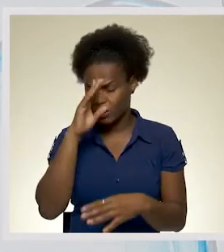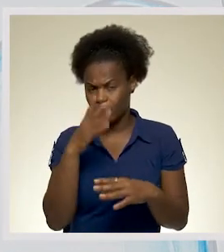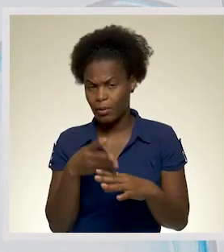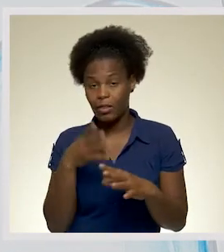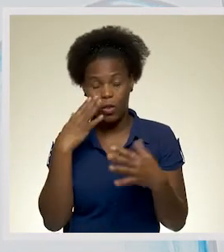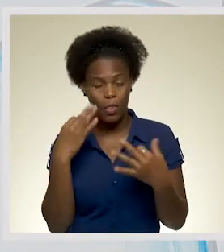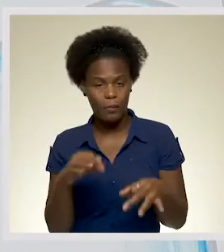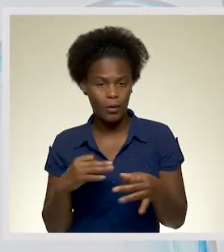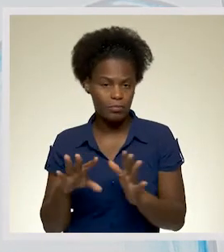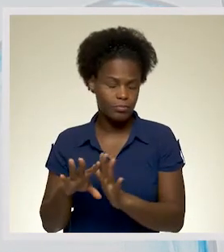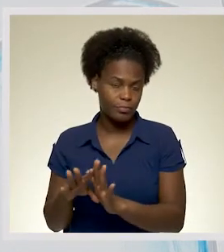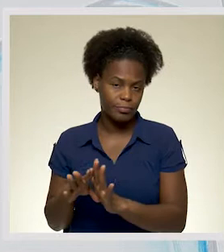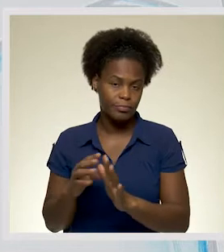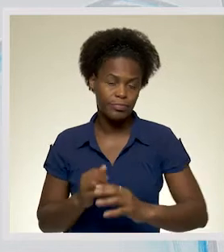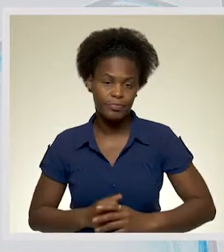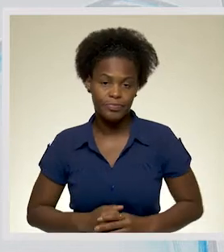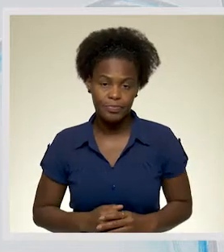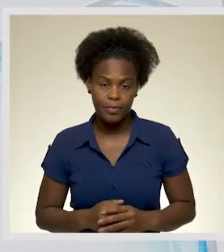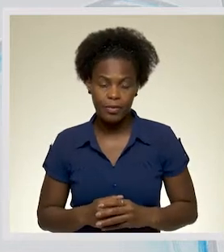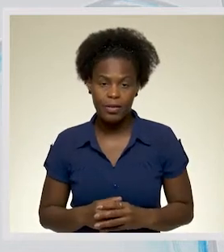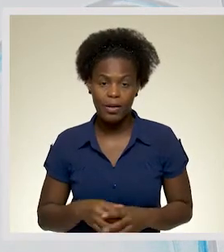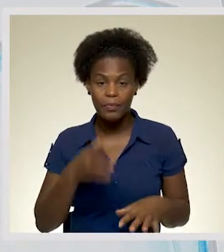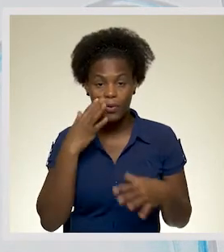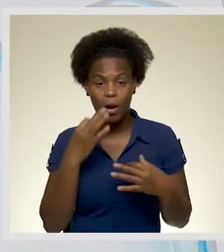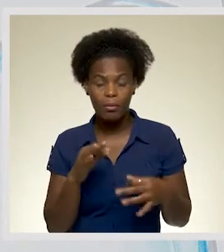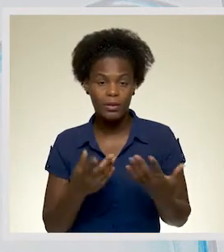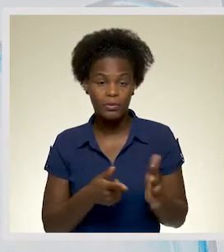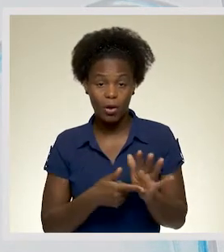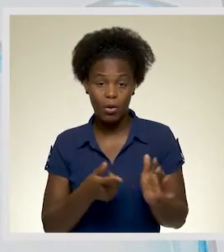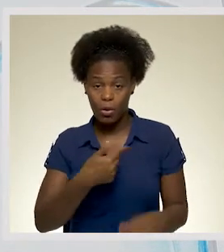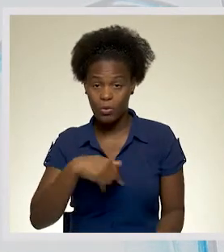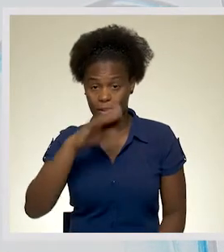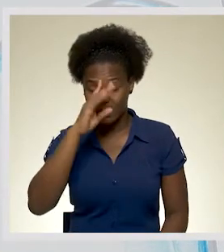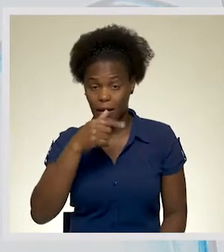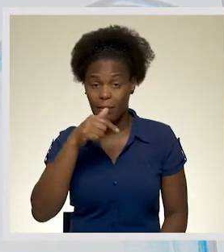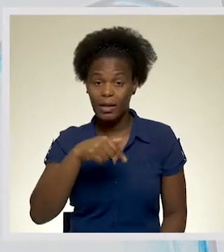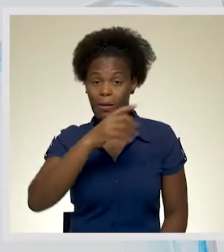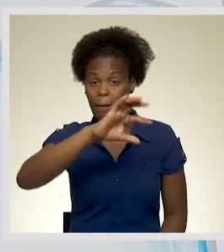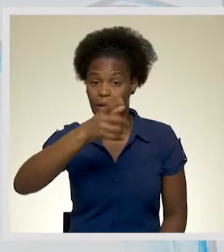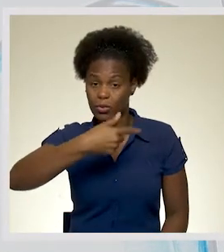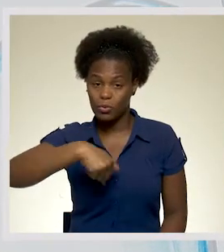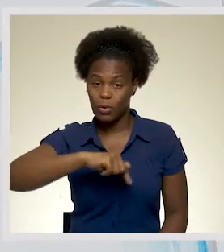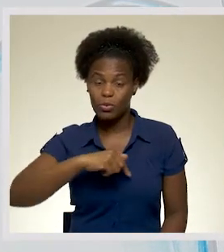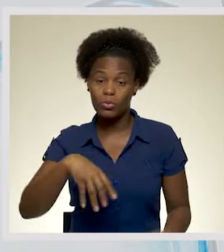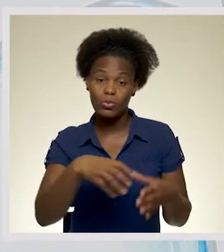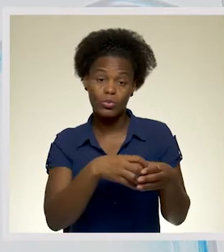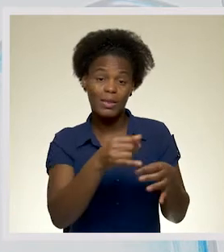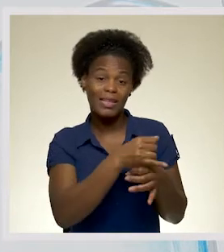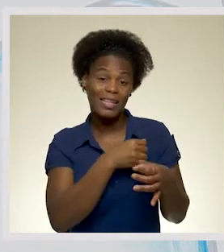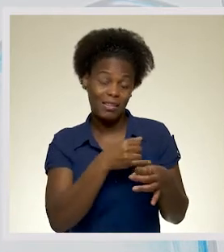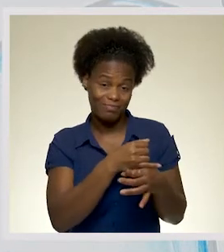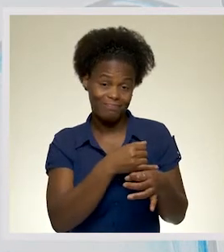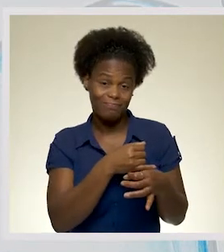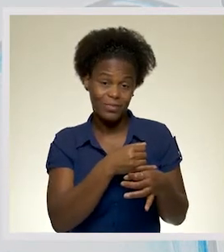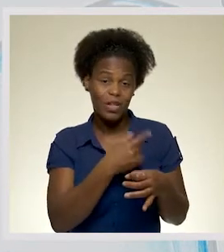desastres naturais. Normalmente, como nós sabemos, o nosso país é um conjunto de ilhas, que